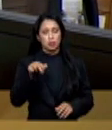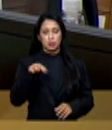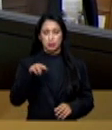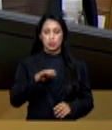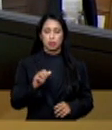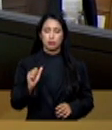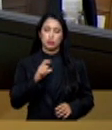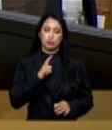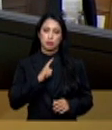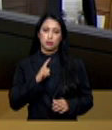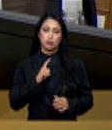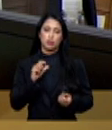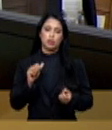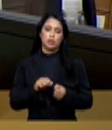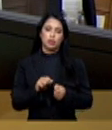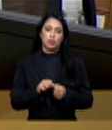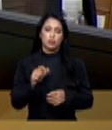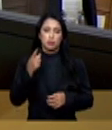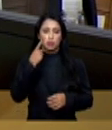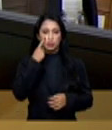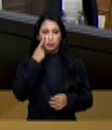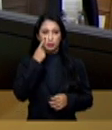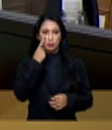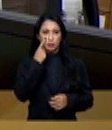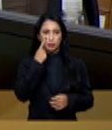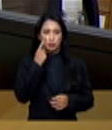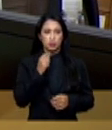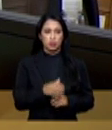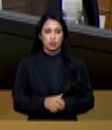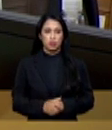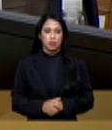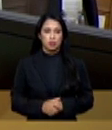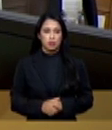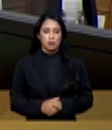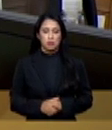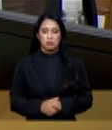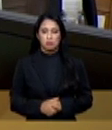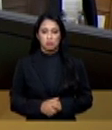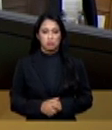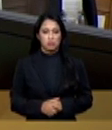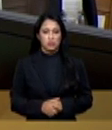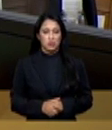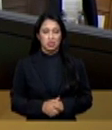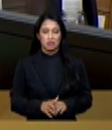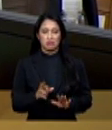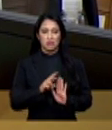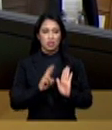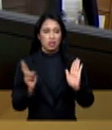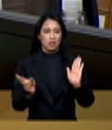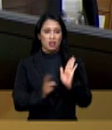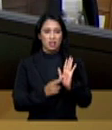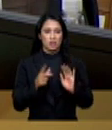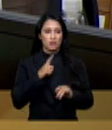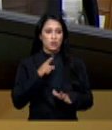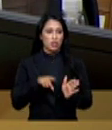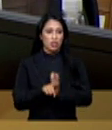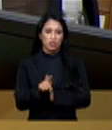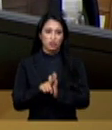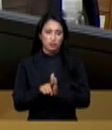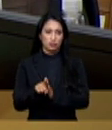requisitos e procedimentos a serem observados pelas entidades encarregadas da regulação e da fiscalização